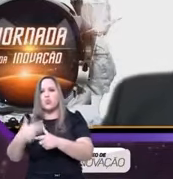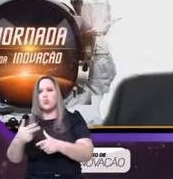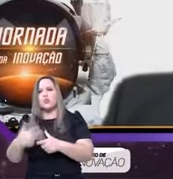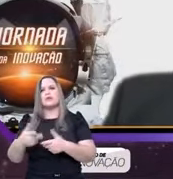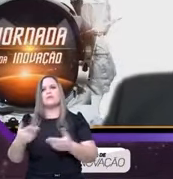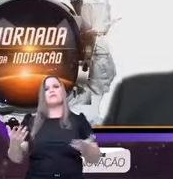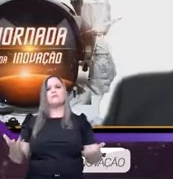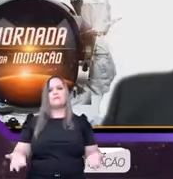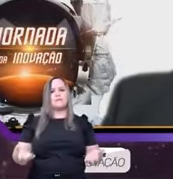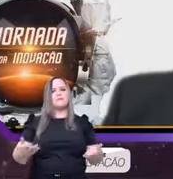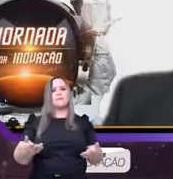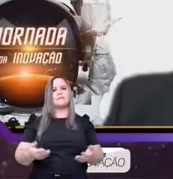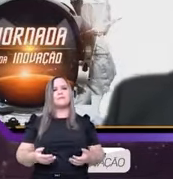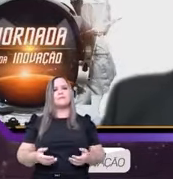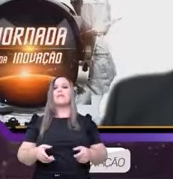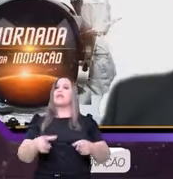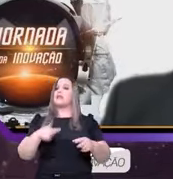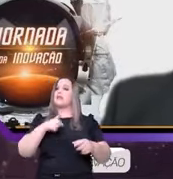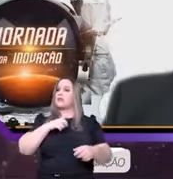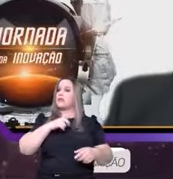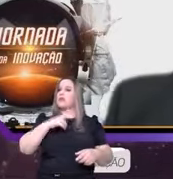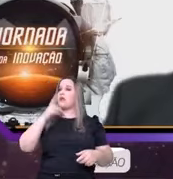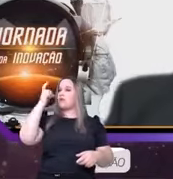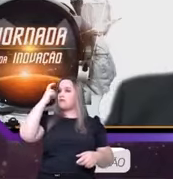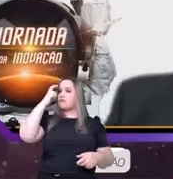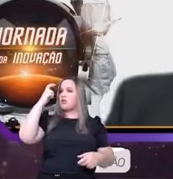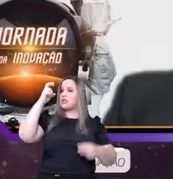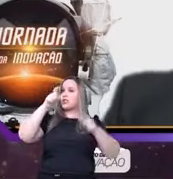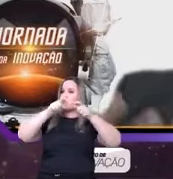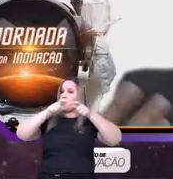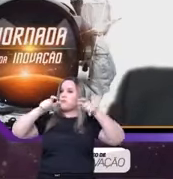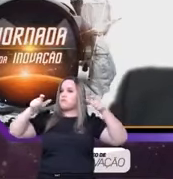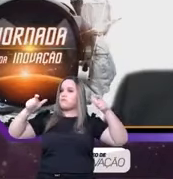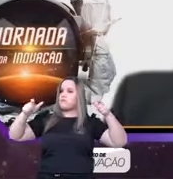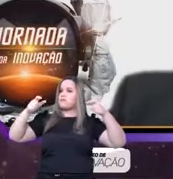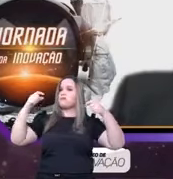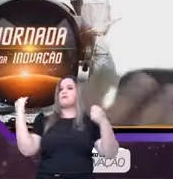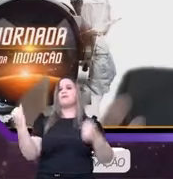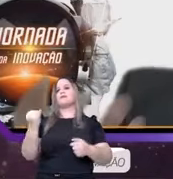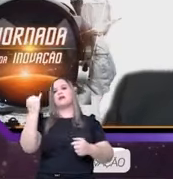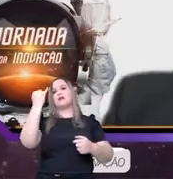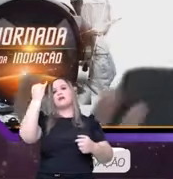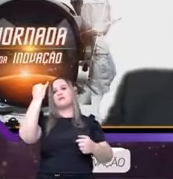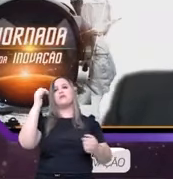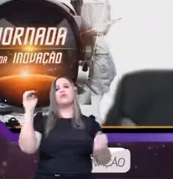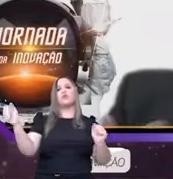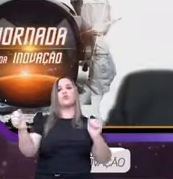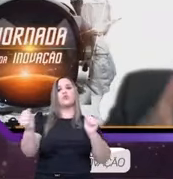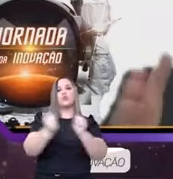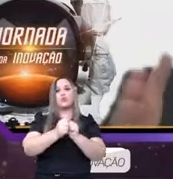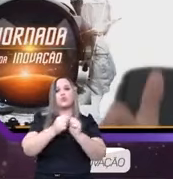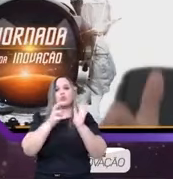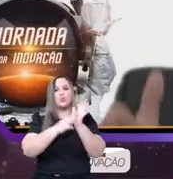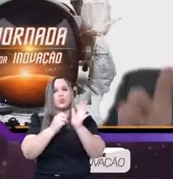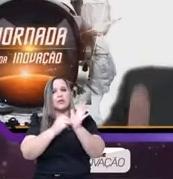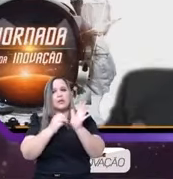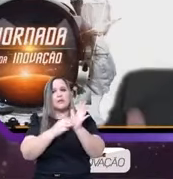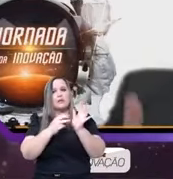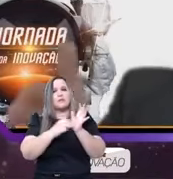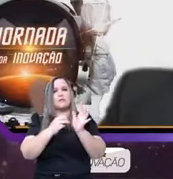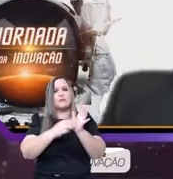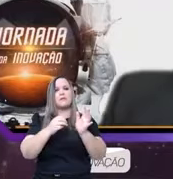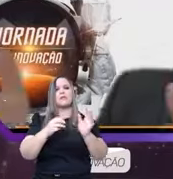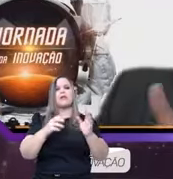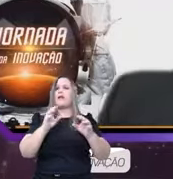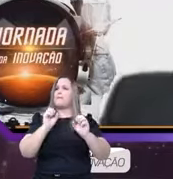carga de inteligência aqui, de inteligência aumentada, junto com essa metodologia, onde eu consigo